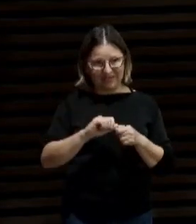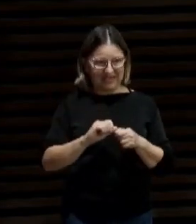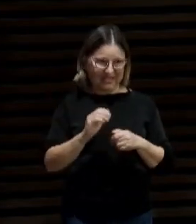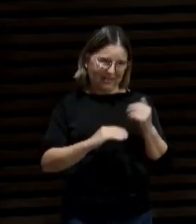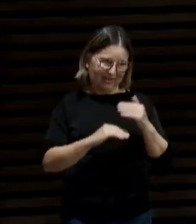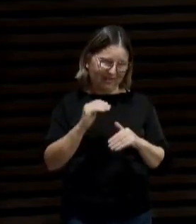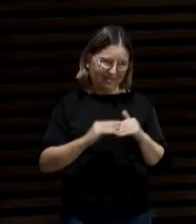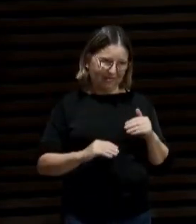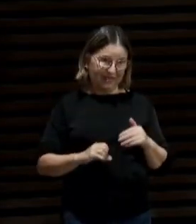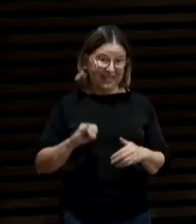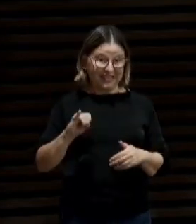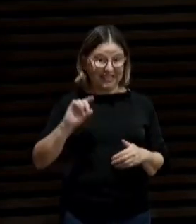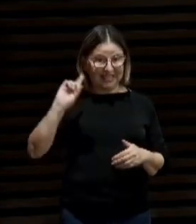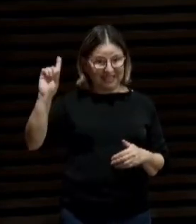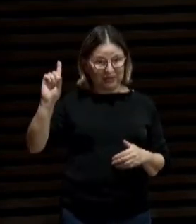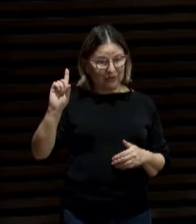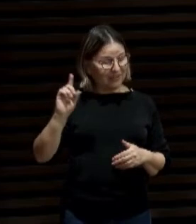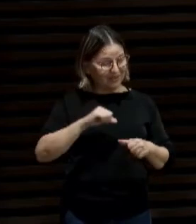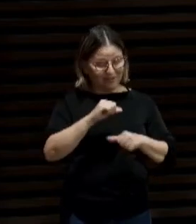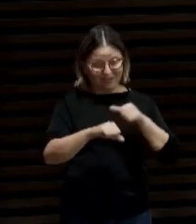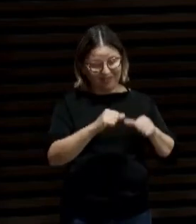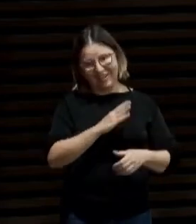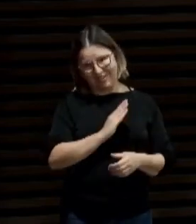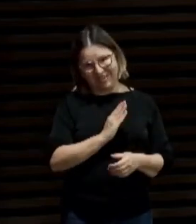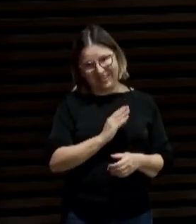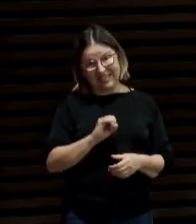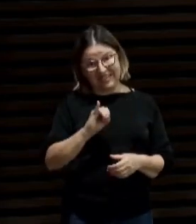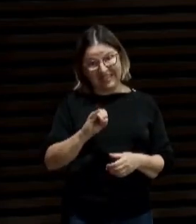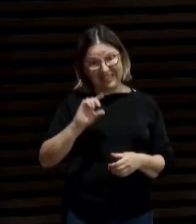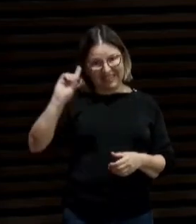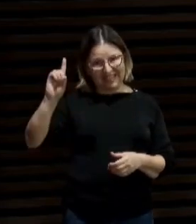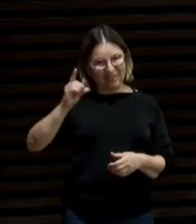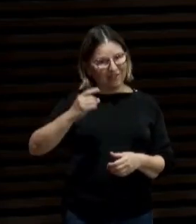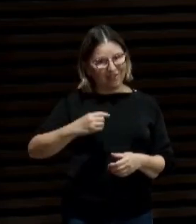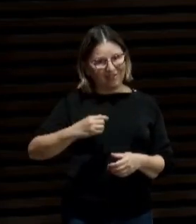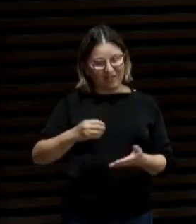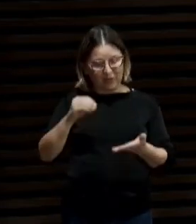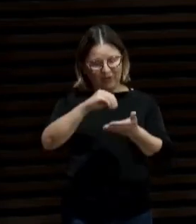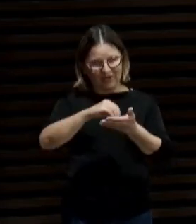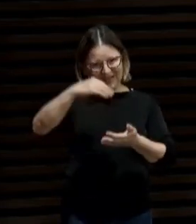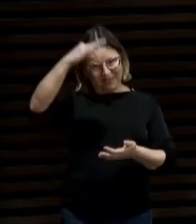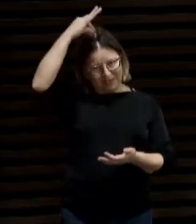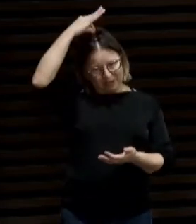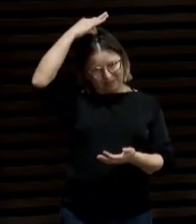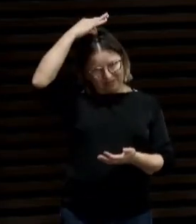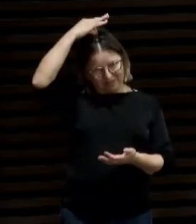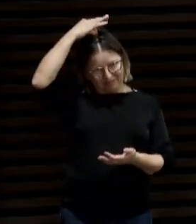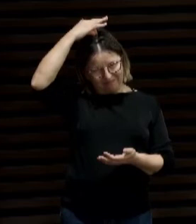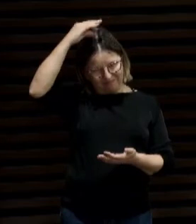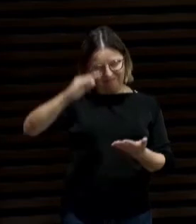se Deus não mudar o coração, se Deus não colocar o Espírito dele, nada